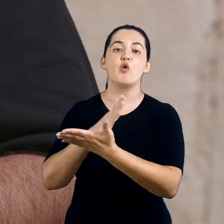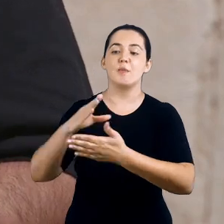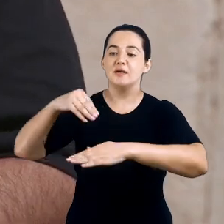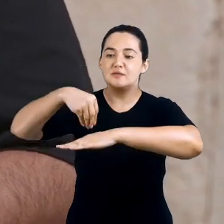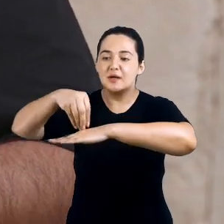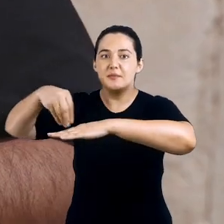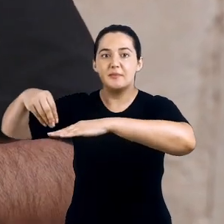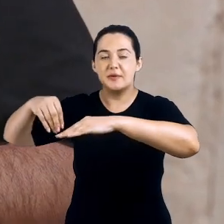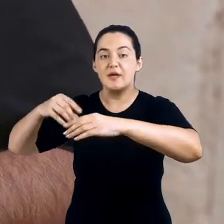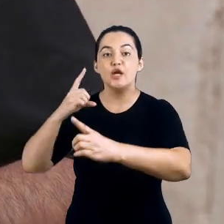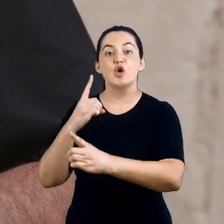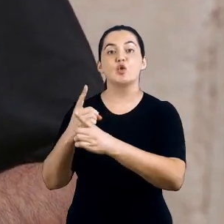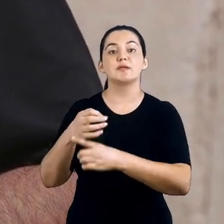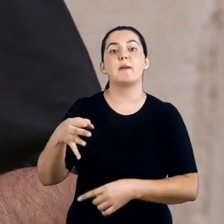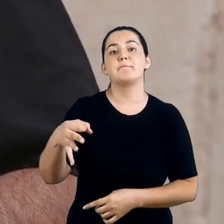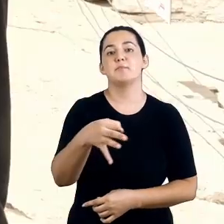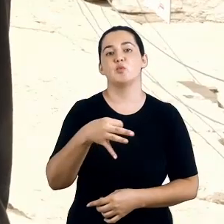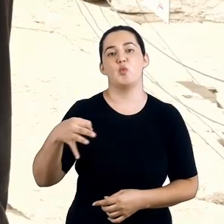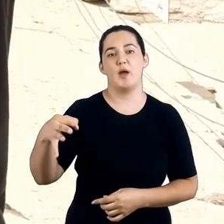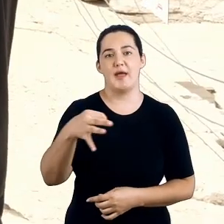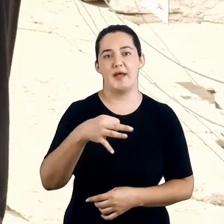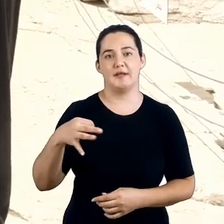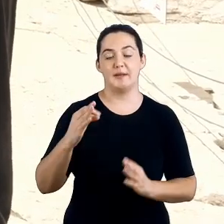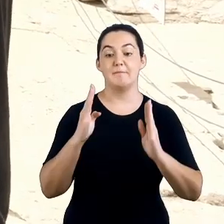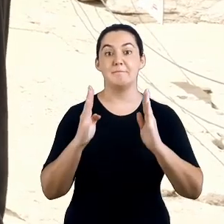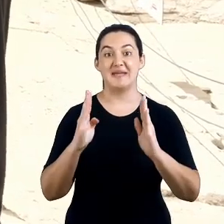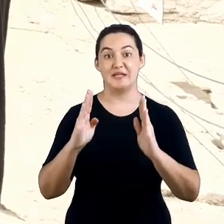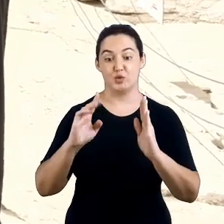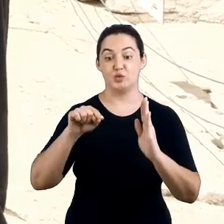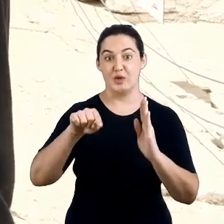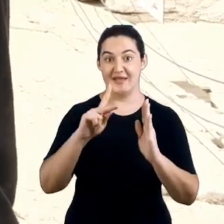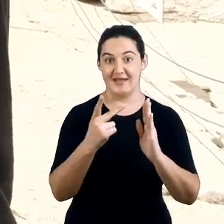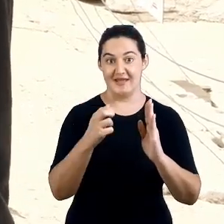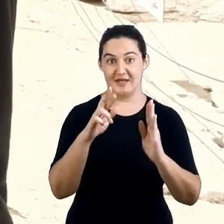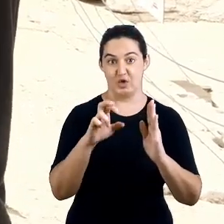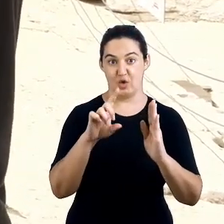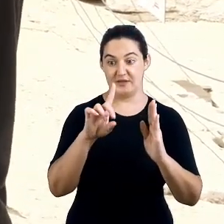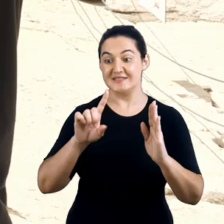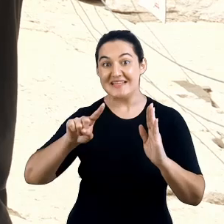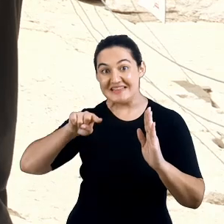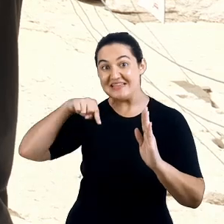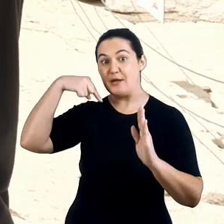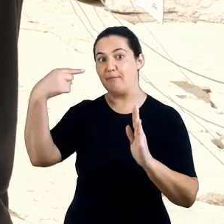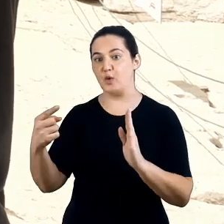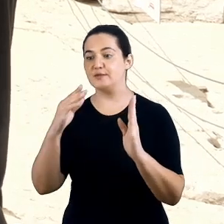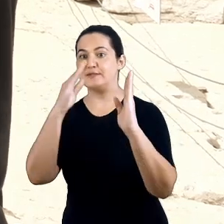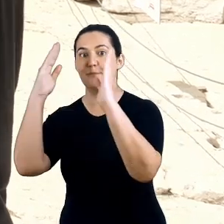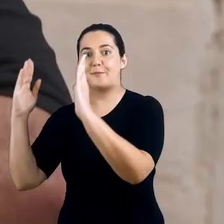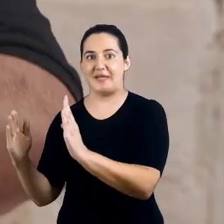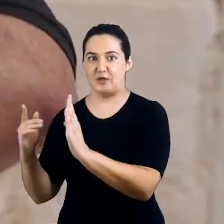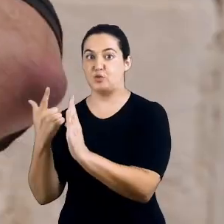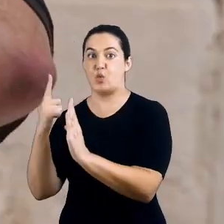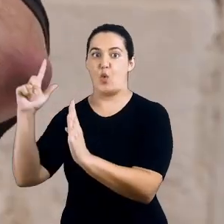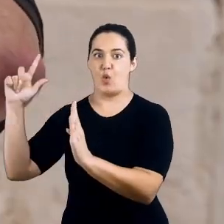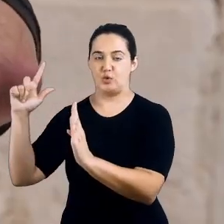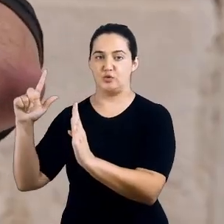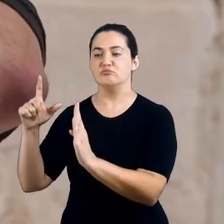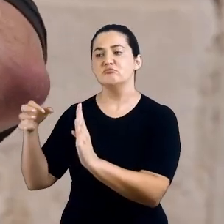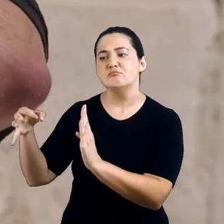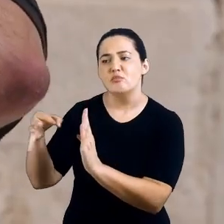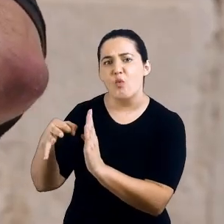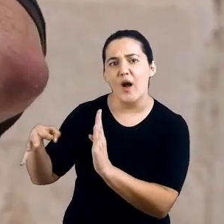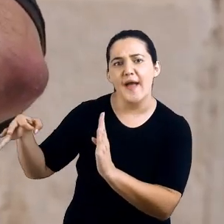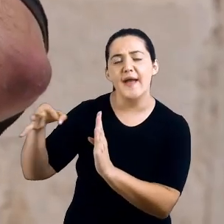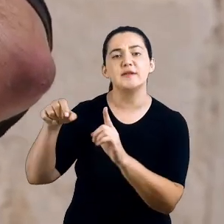escavações trouxeram moedas de um período que é posterior ao do rei Herodes. Então, se